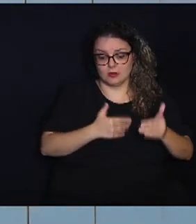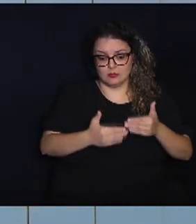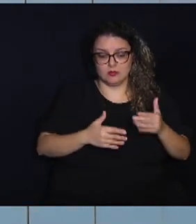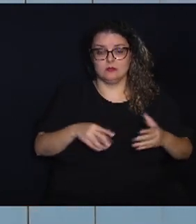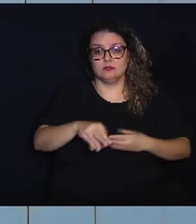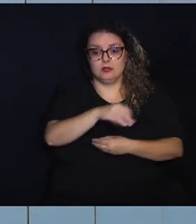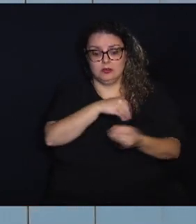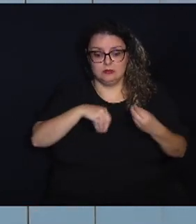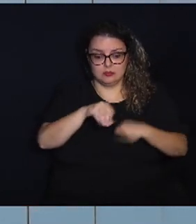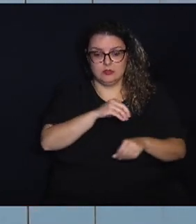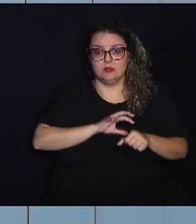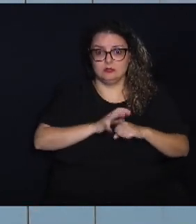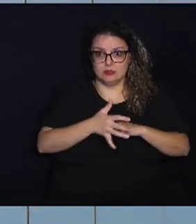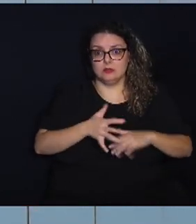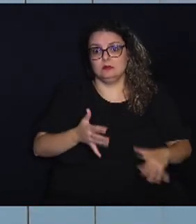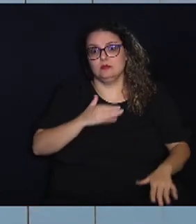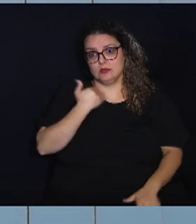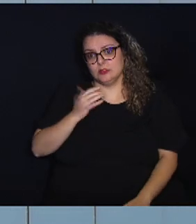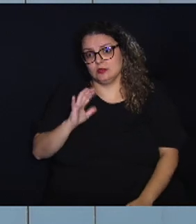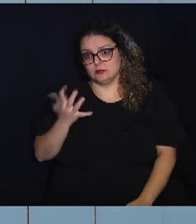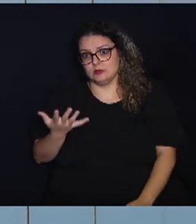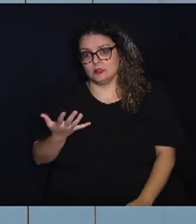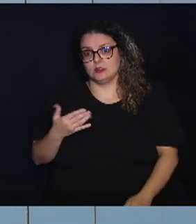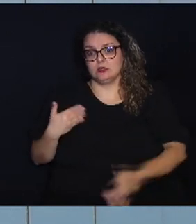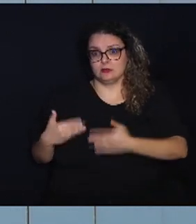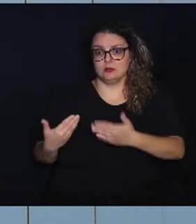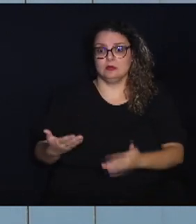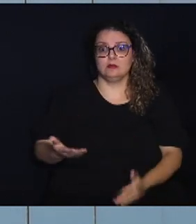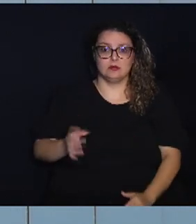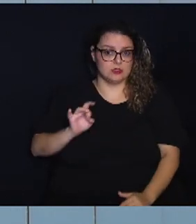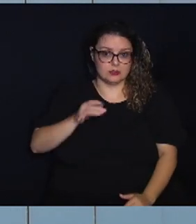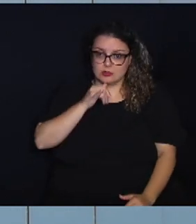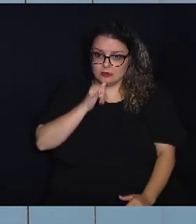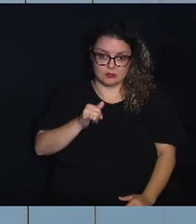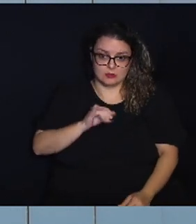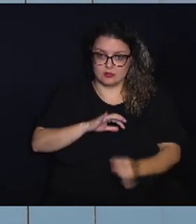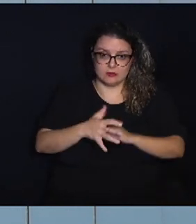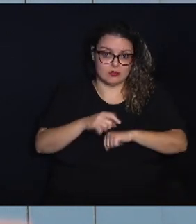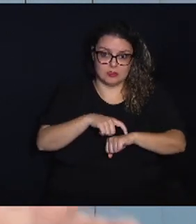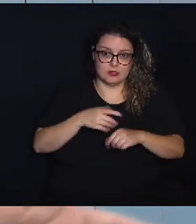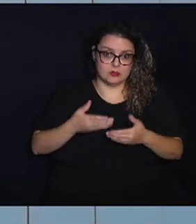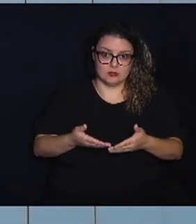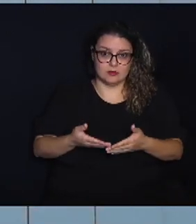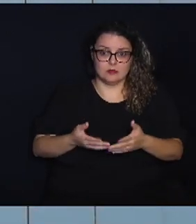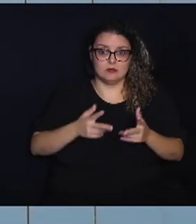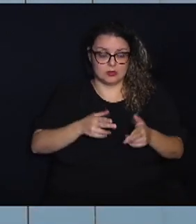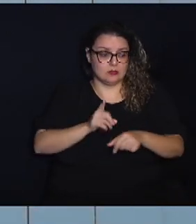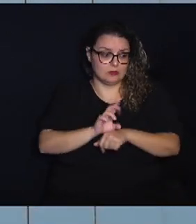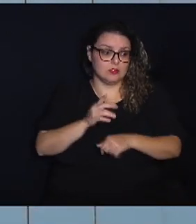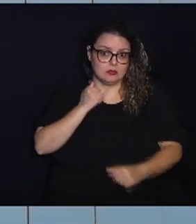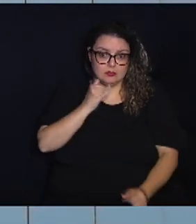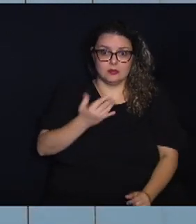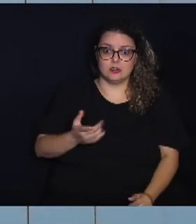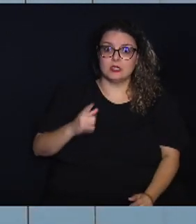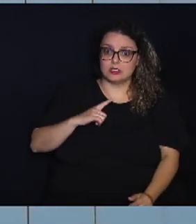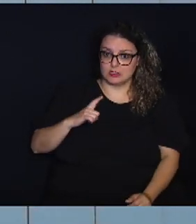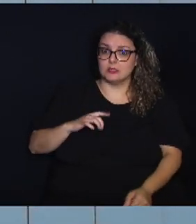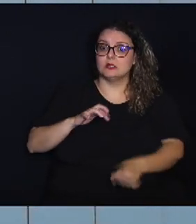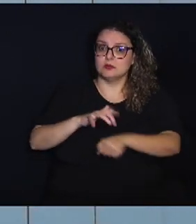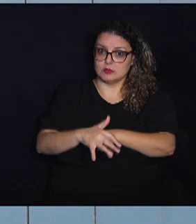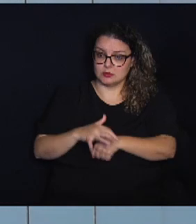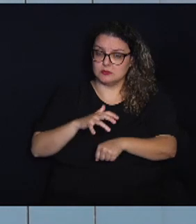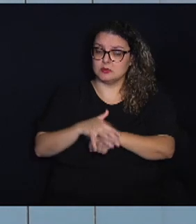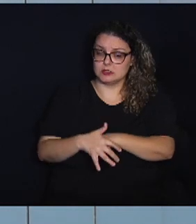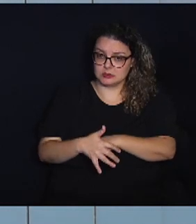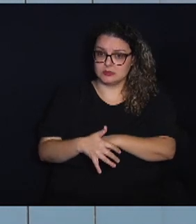desse tipo de mortes que aconteceu durante todo esse tempo, mas só se falava do Covid naquele momento. Mas como a doutora falou, existe sim a infecção,